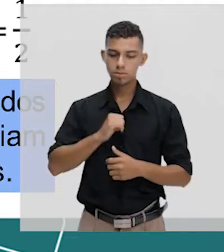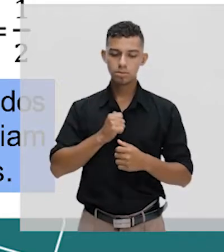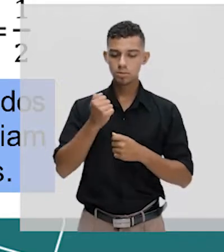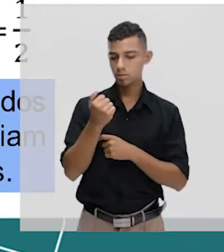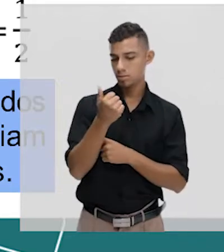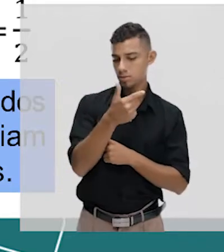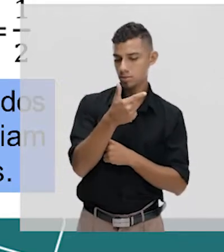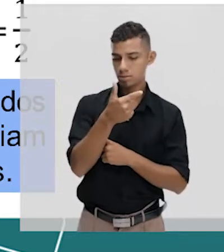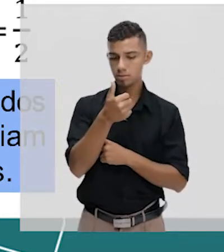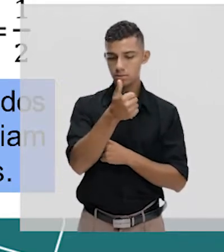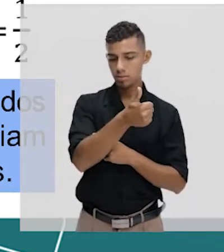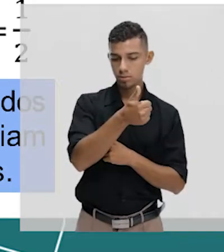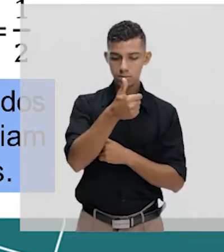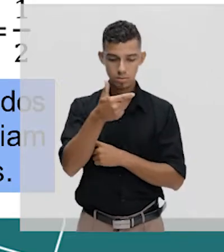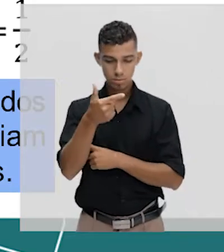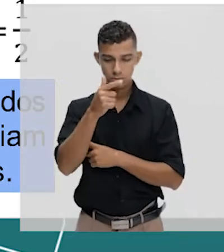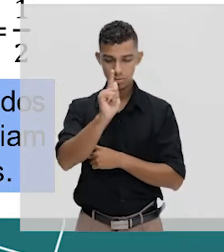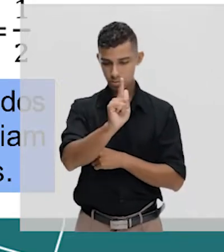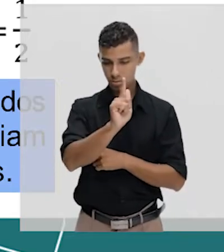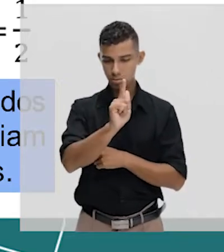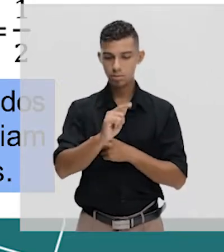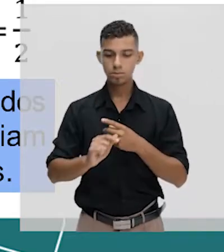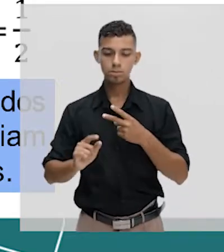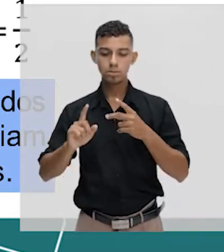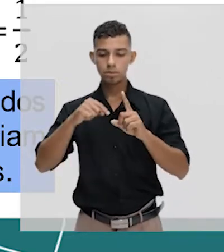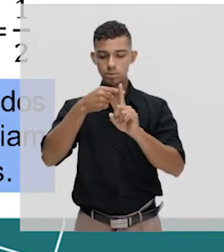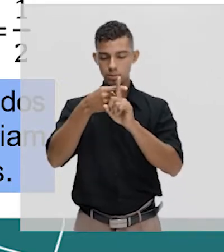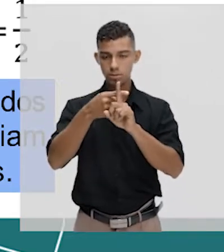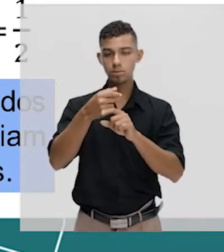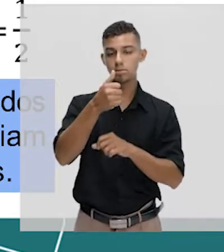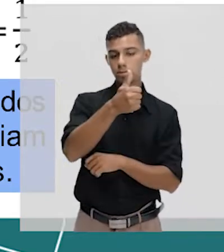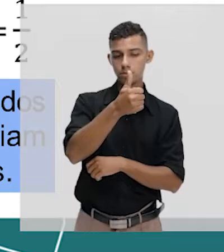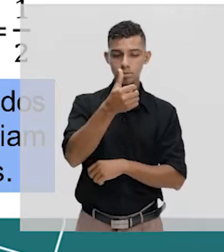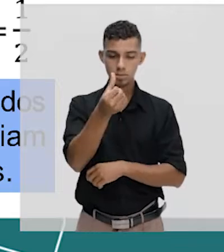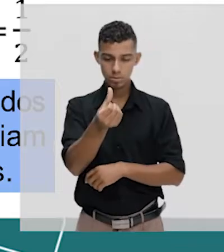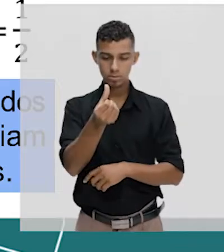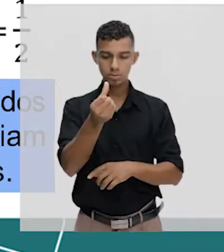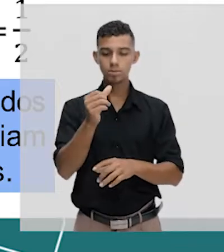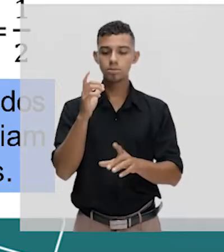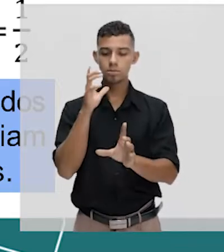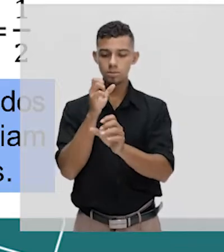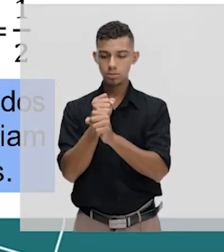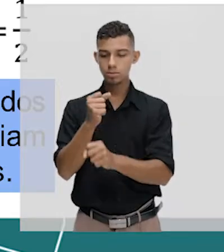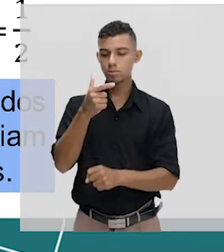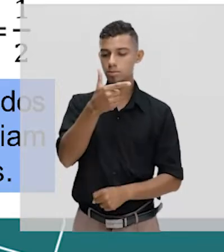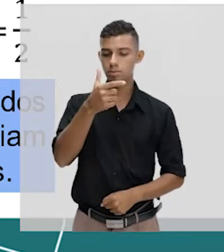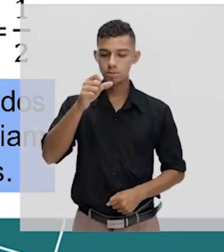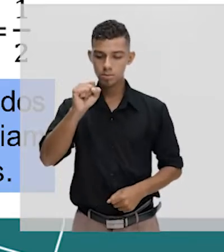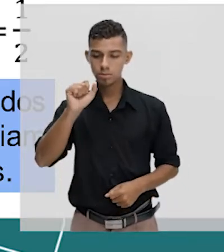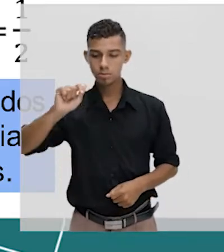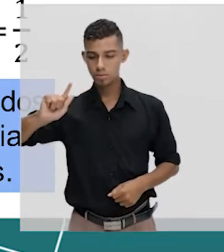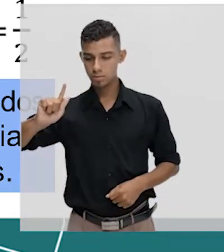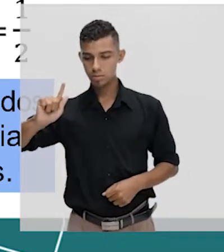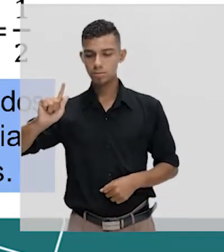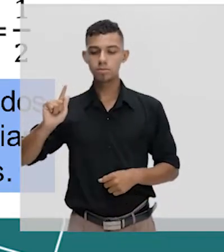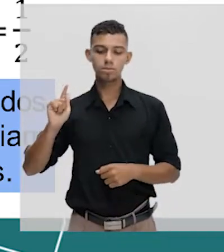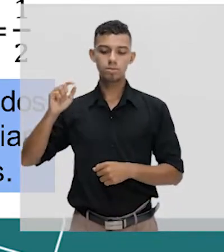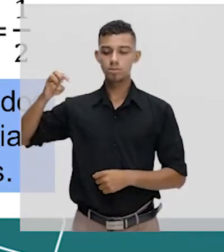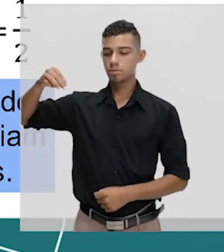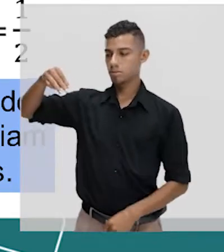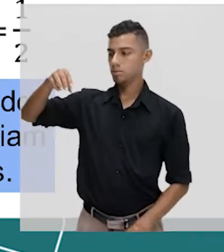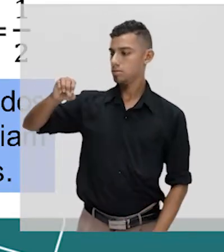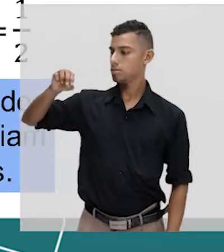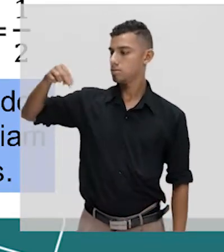de oxigênio, 12 mais 16, 28 gramas do monóxido de carbono. Se a gente